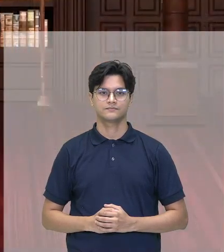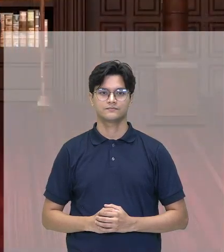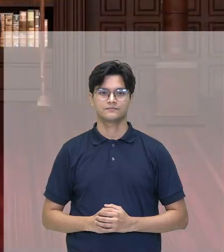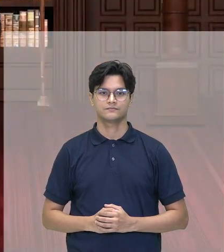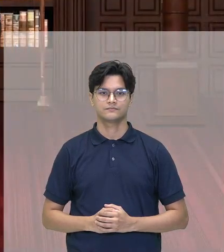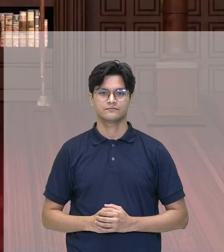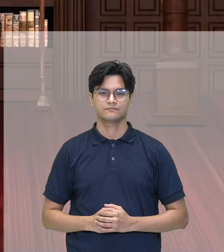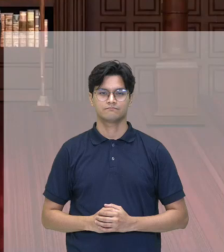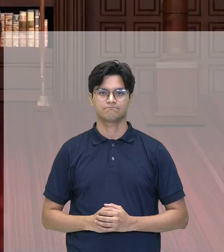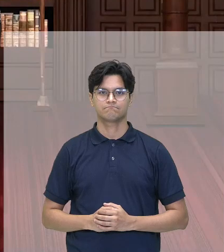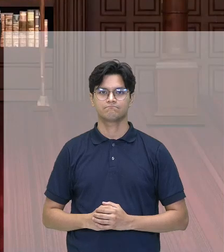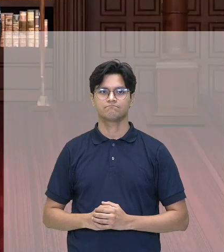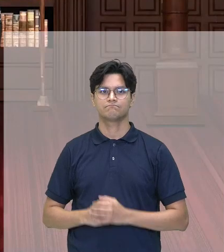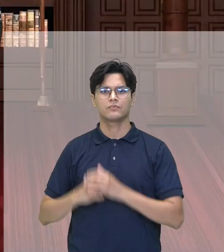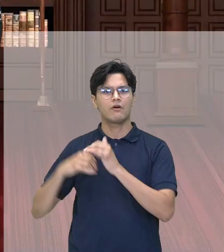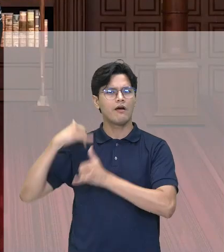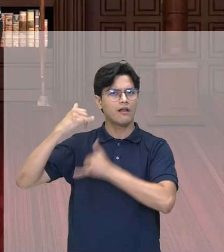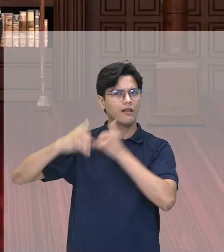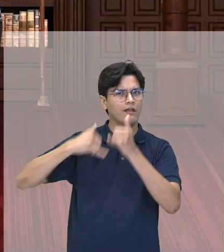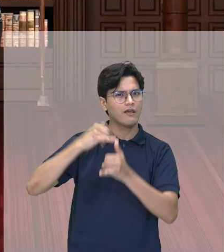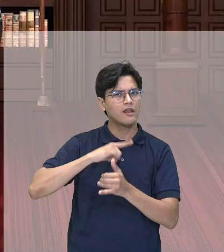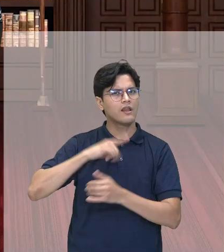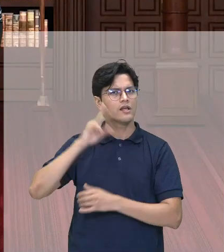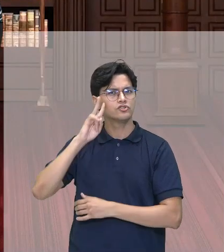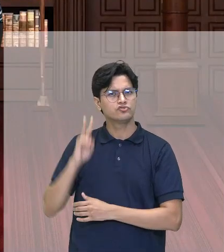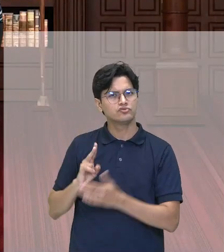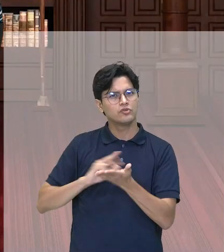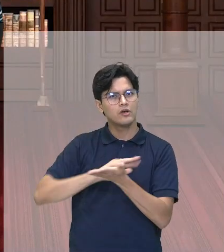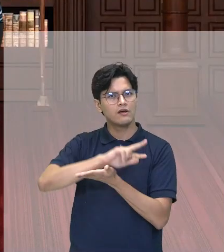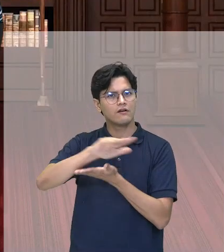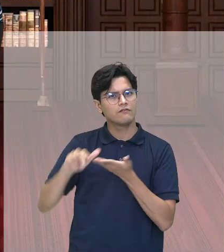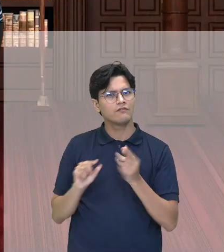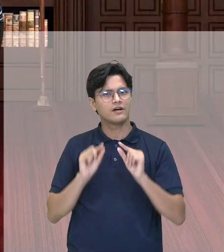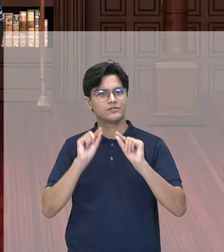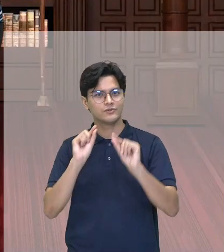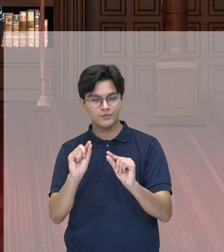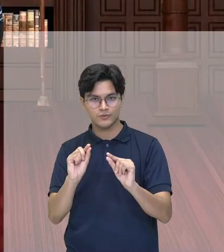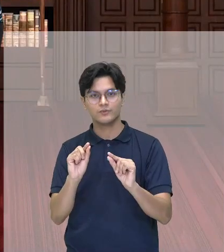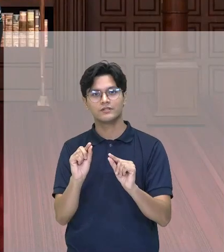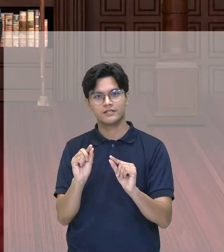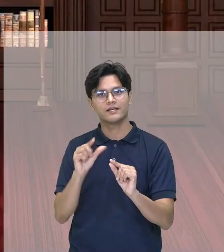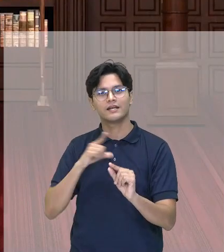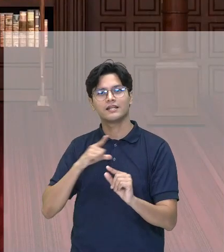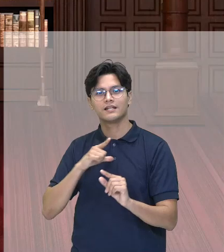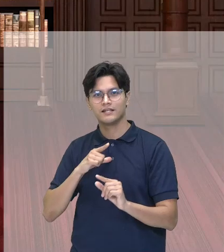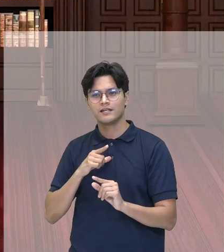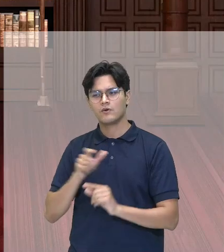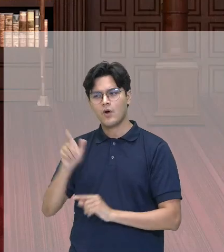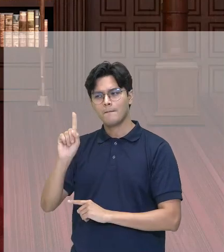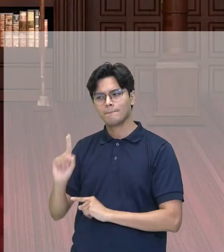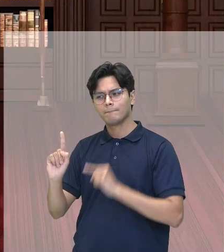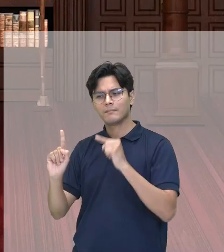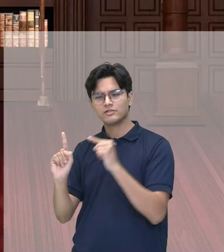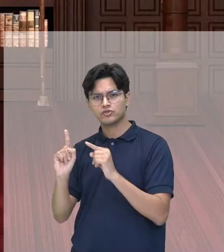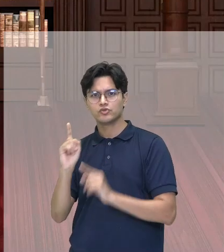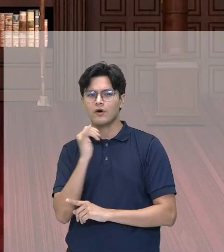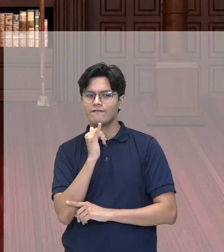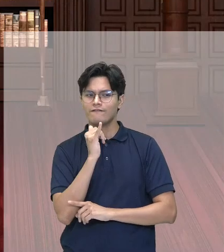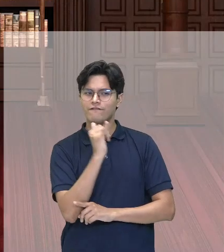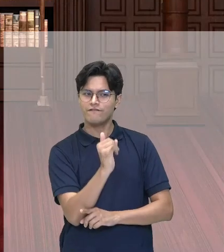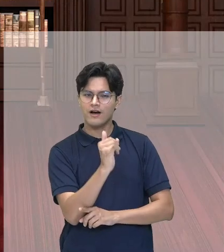Assim como essa lenda, muitas histórias começaram sendo contadas de boca em boca, mas foram preservadas porque alguém as